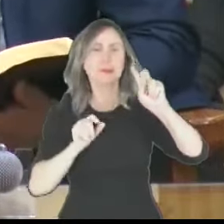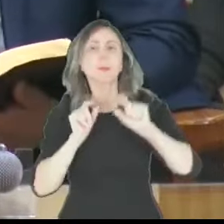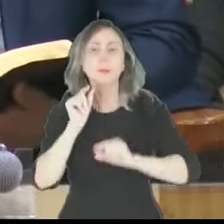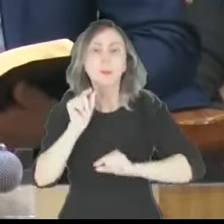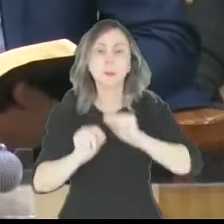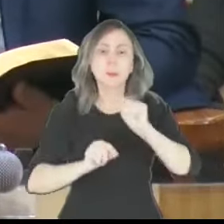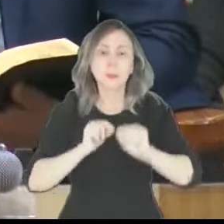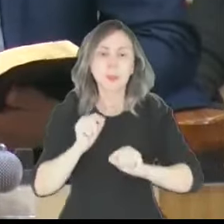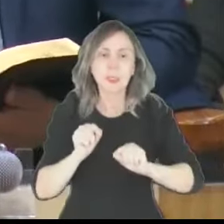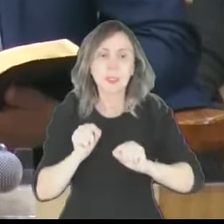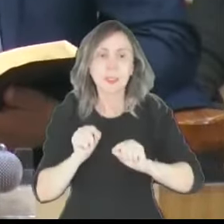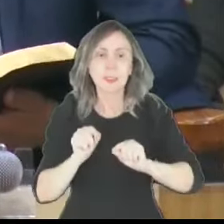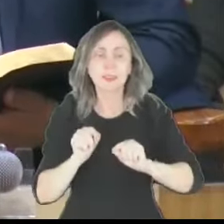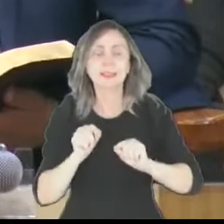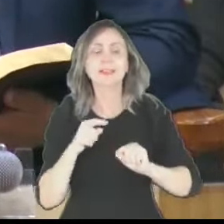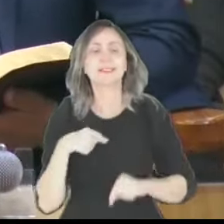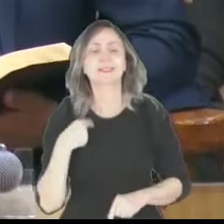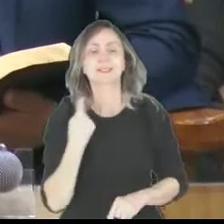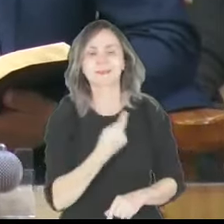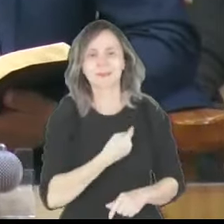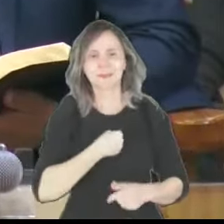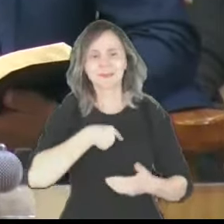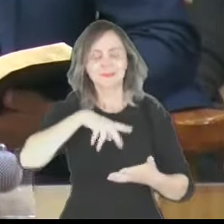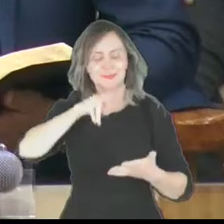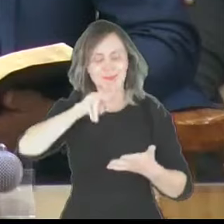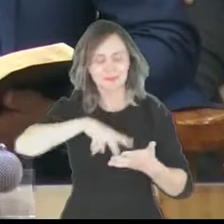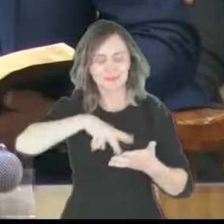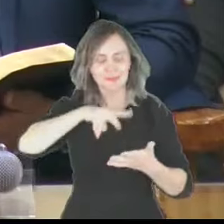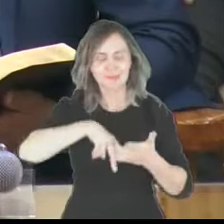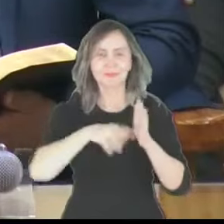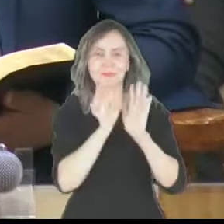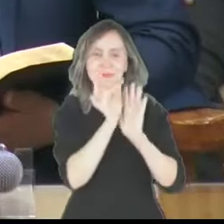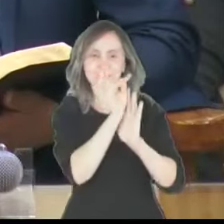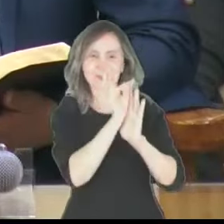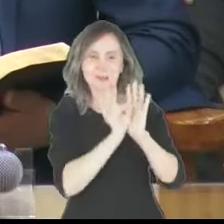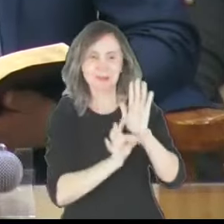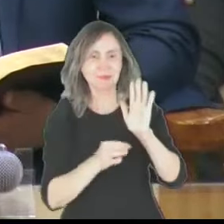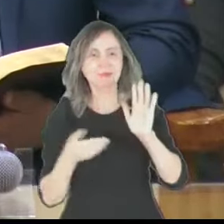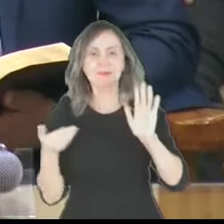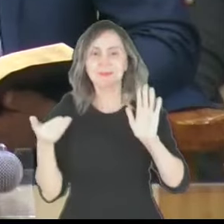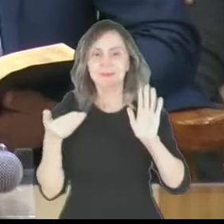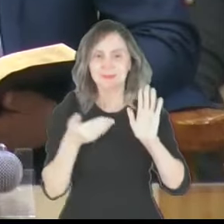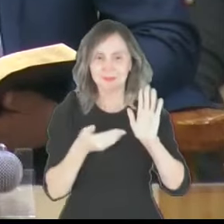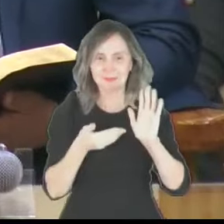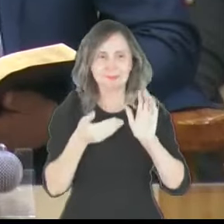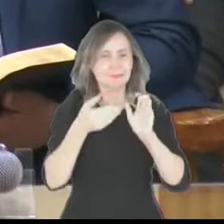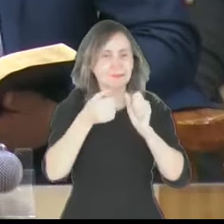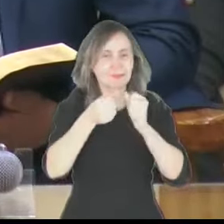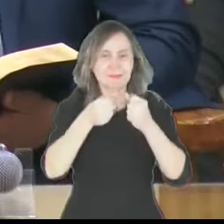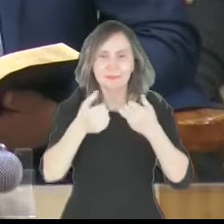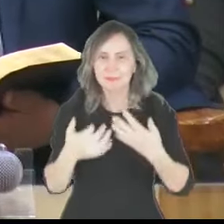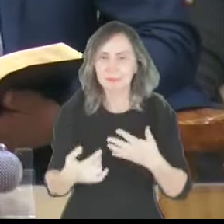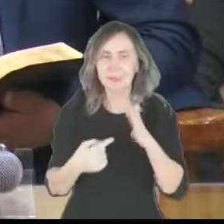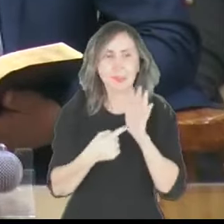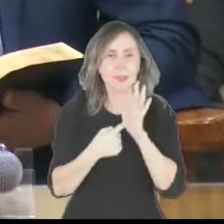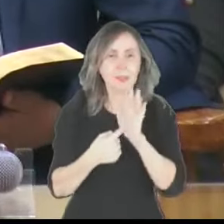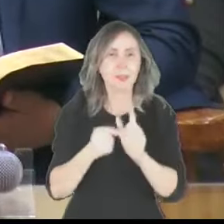o que nós lemos aqui no texto bíblico, que fala exatamente sobre a